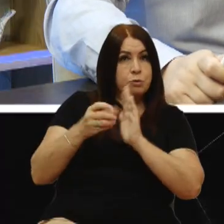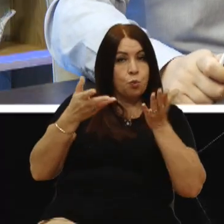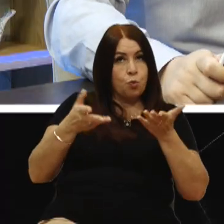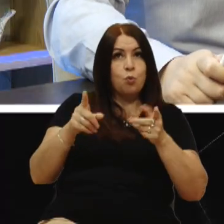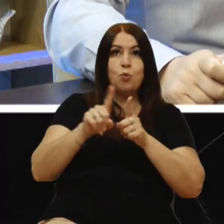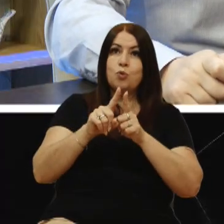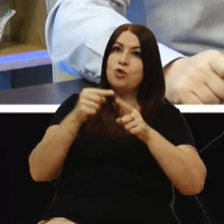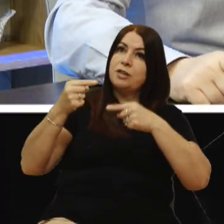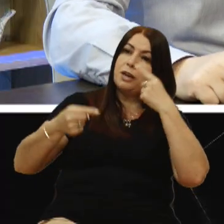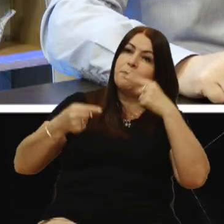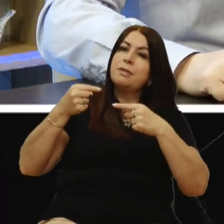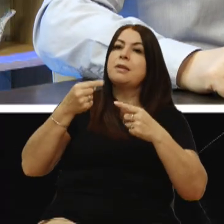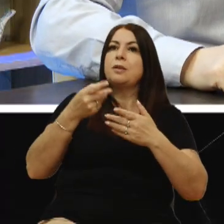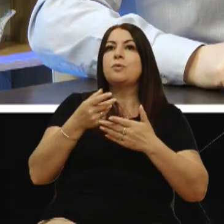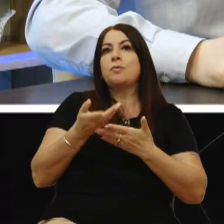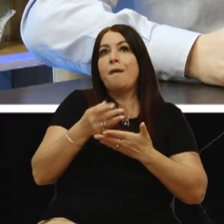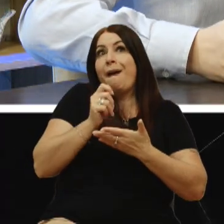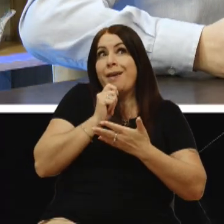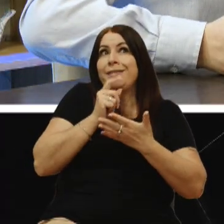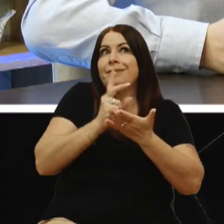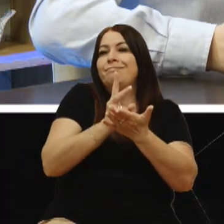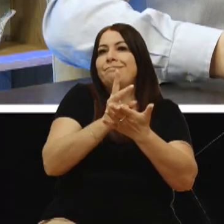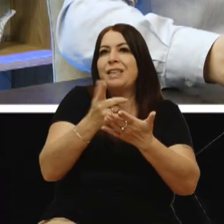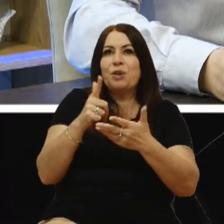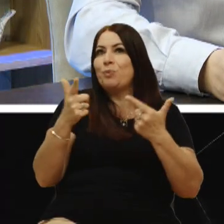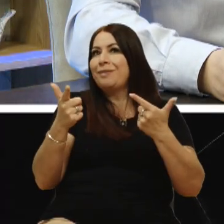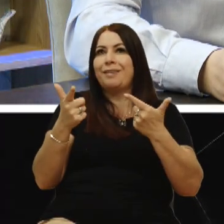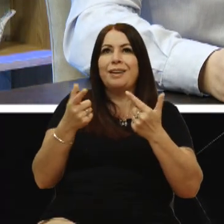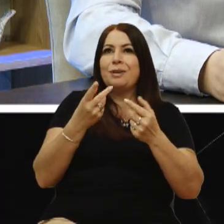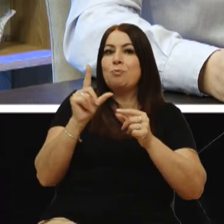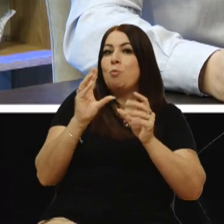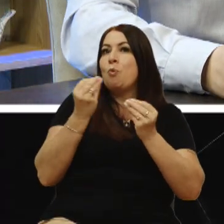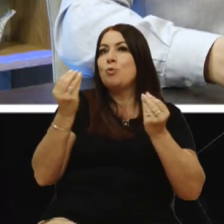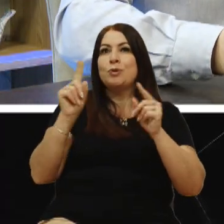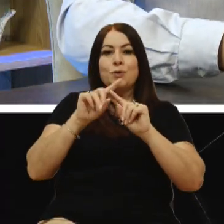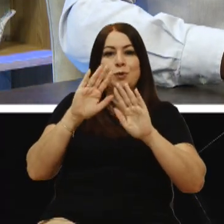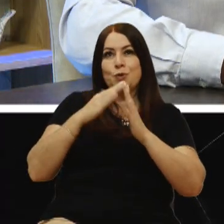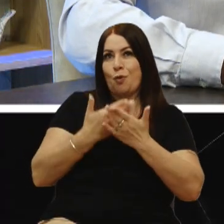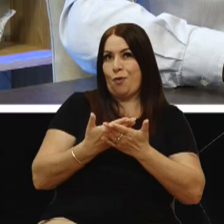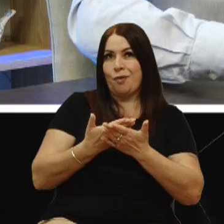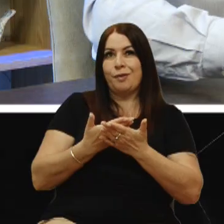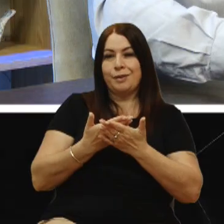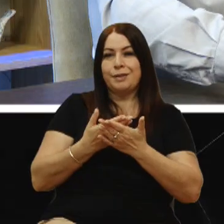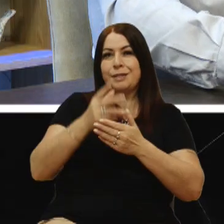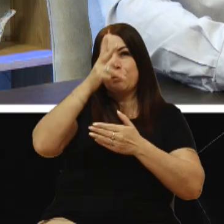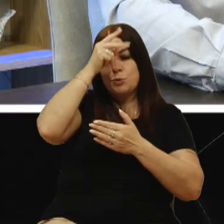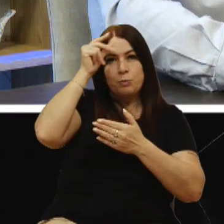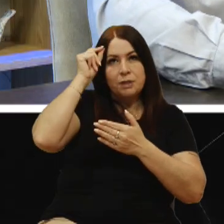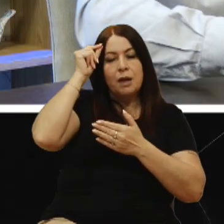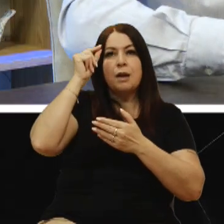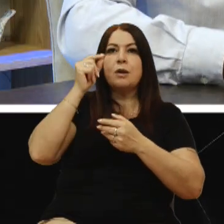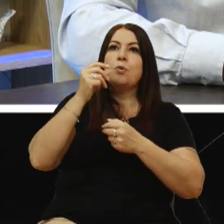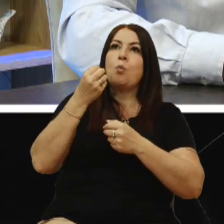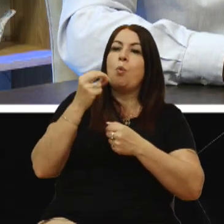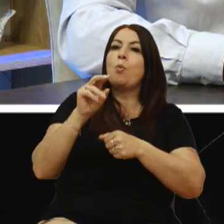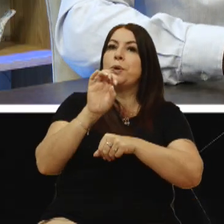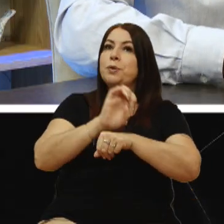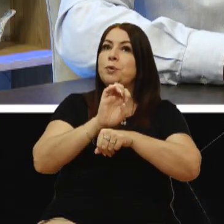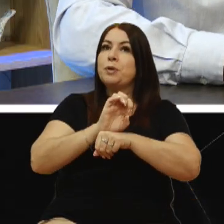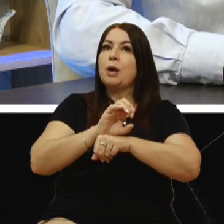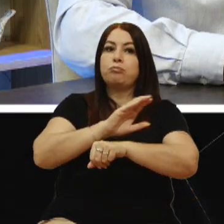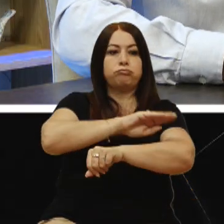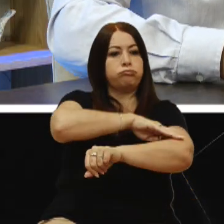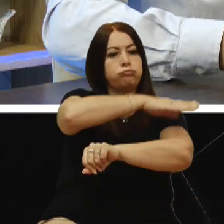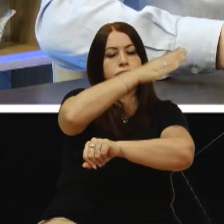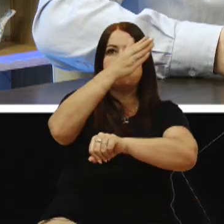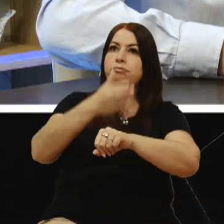está debatendo ainda e a gente não tem tantas escolas ainda municipais ou estaduais no